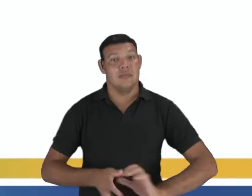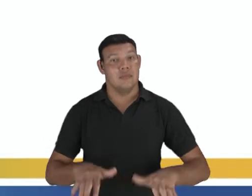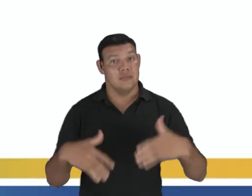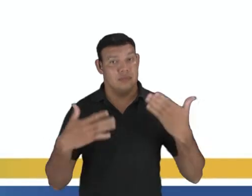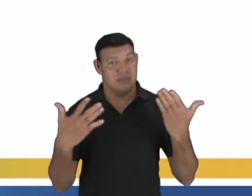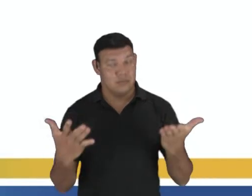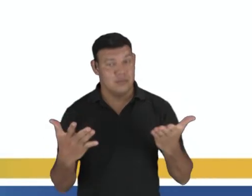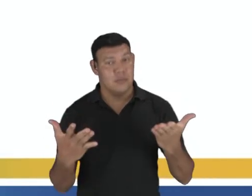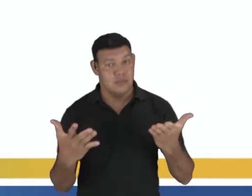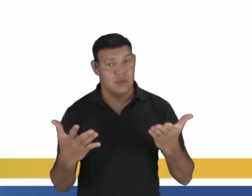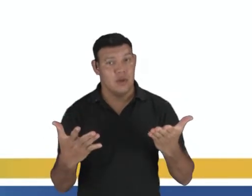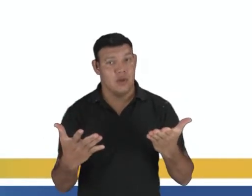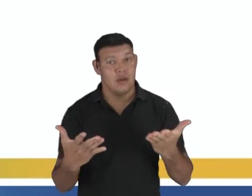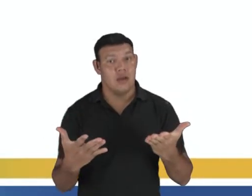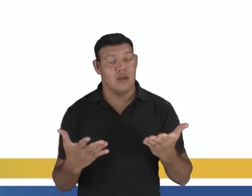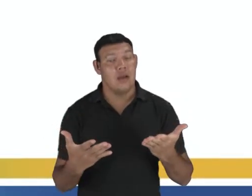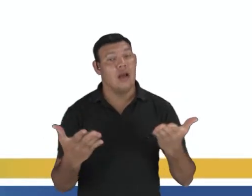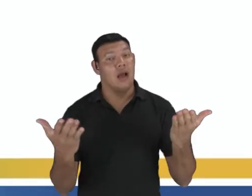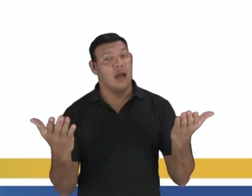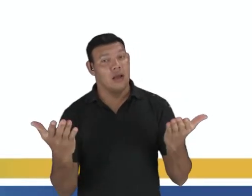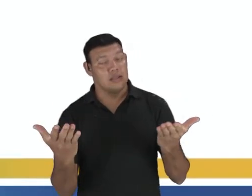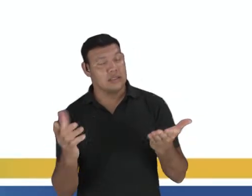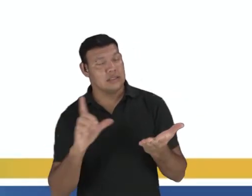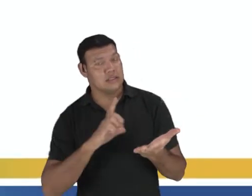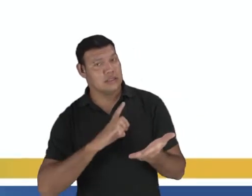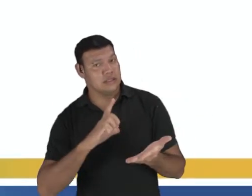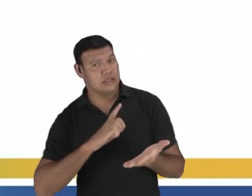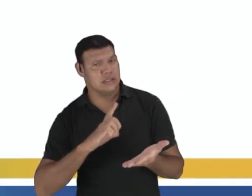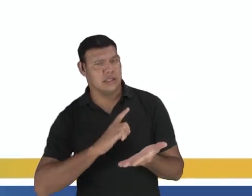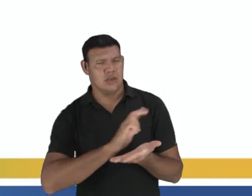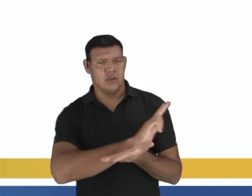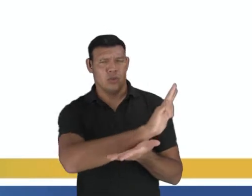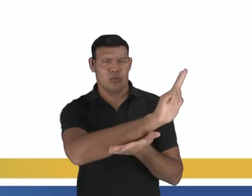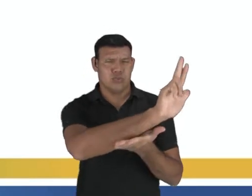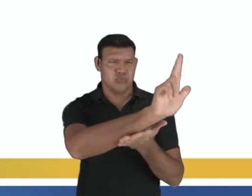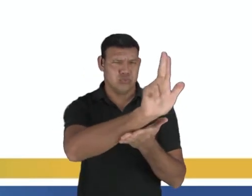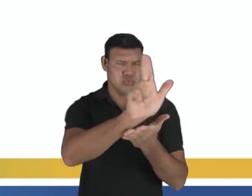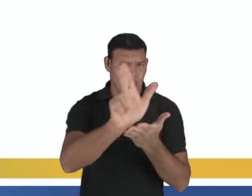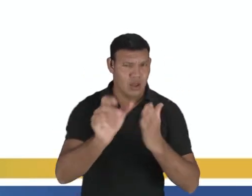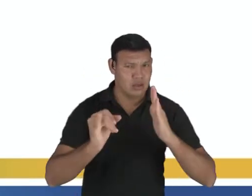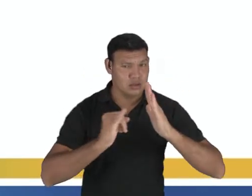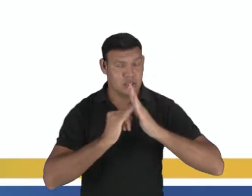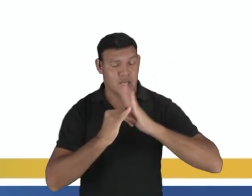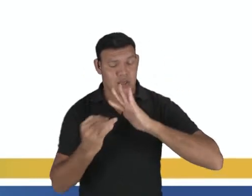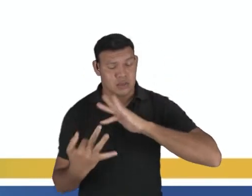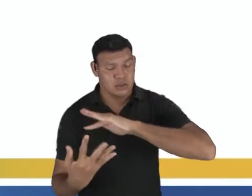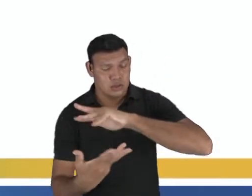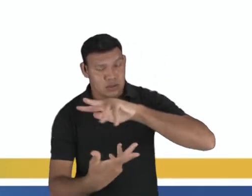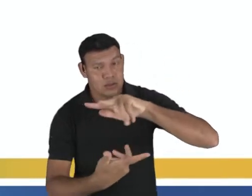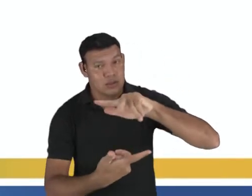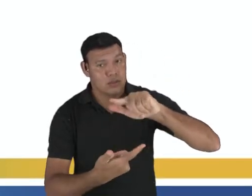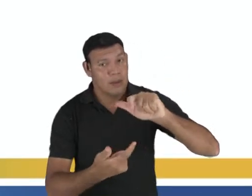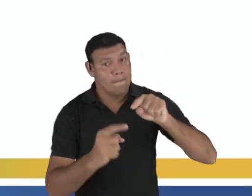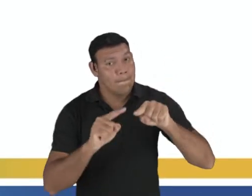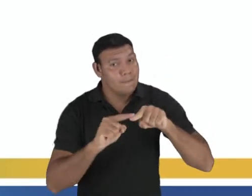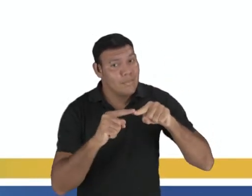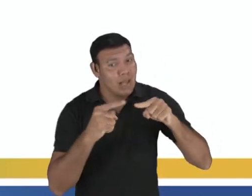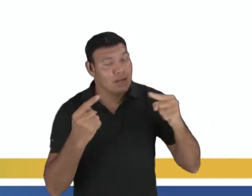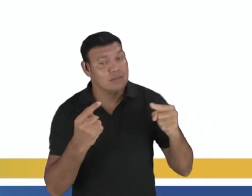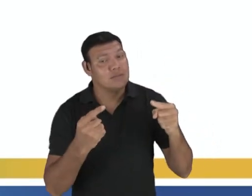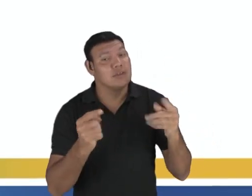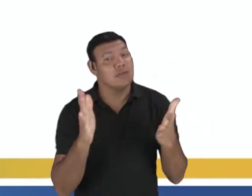Então, pessoal, nós vamos ter aí diversas organizações internacionais, porém, algumas